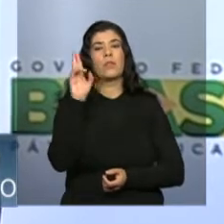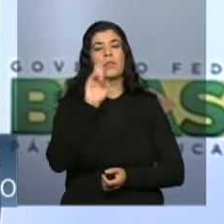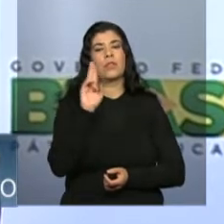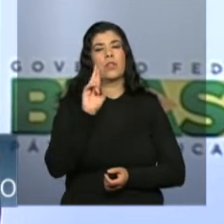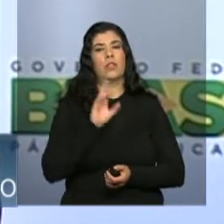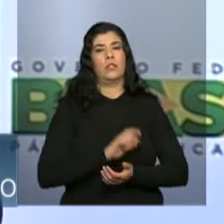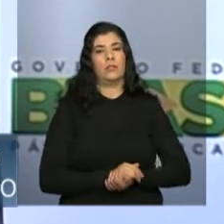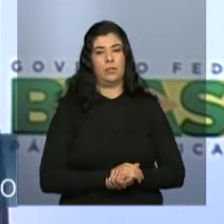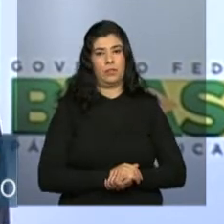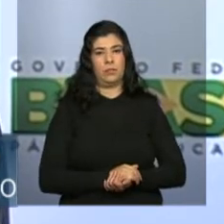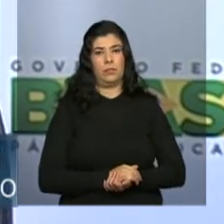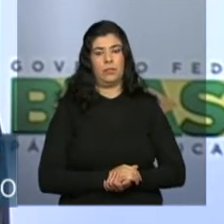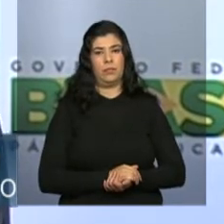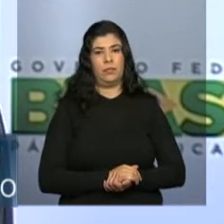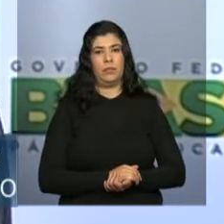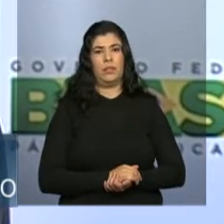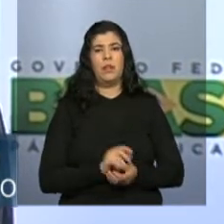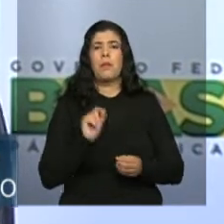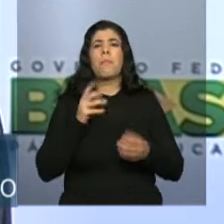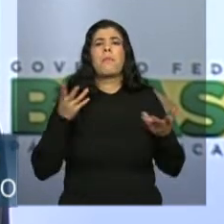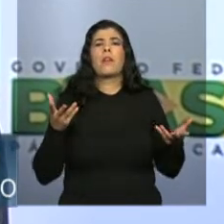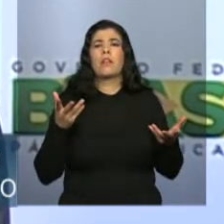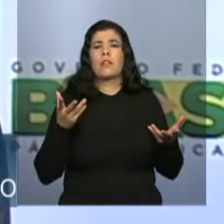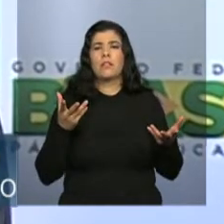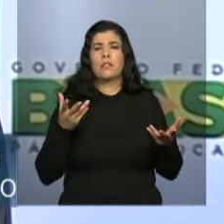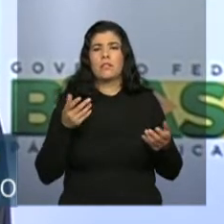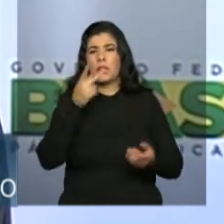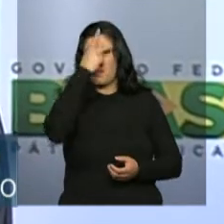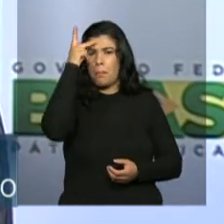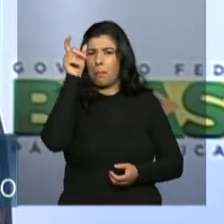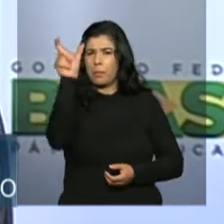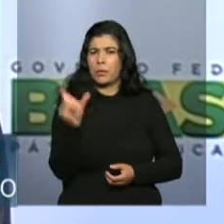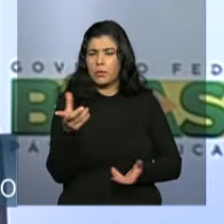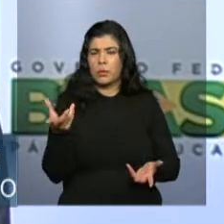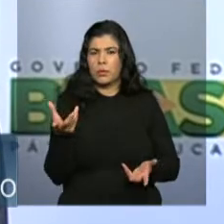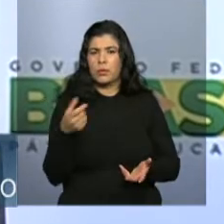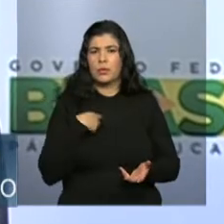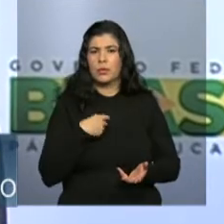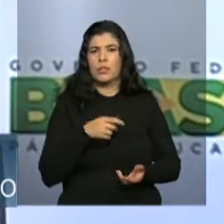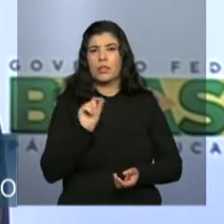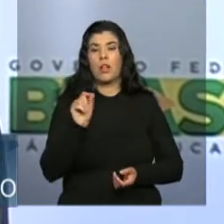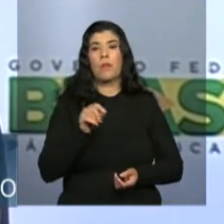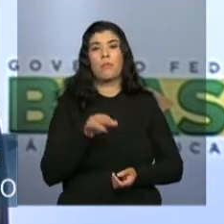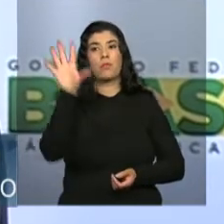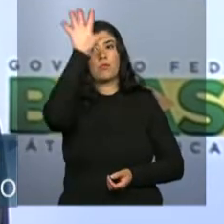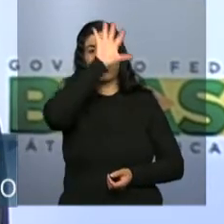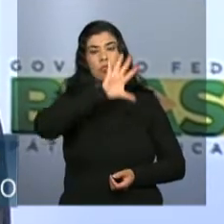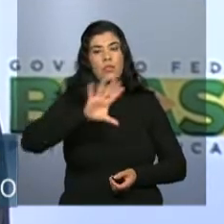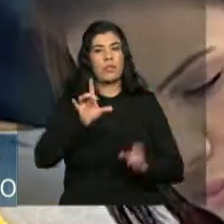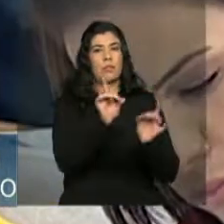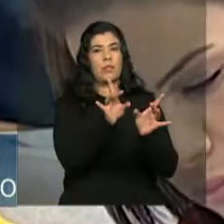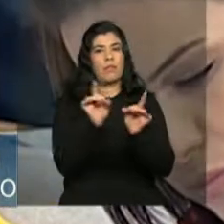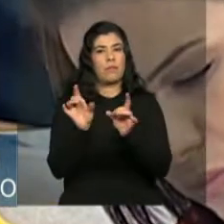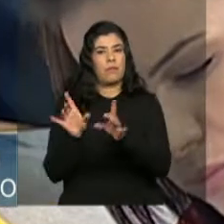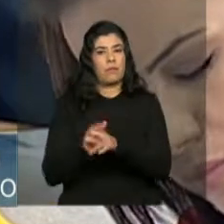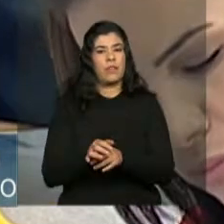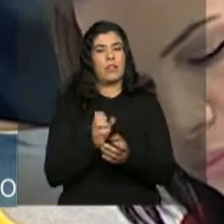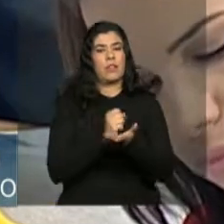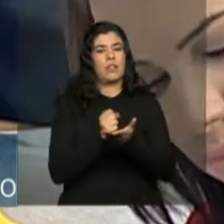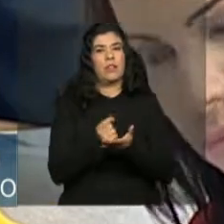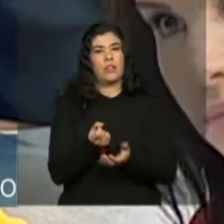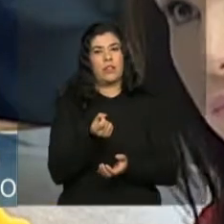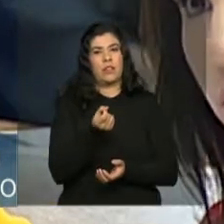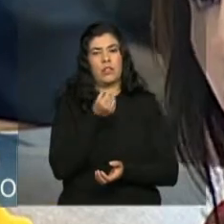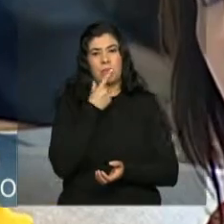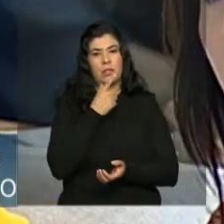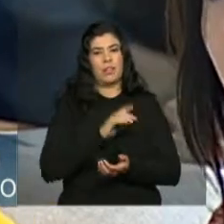isso o mercado para o mercado de medicamentos no país o senhor saberia dizer também eu poderia dizer